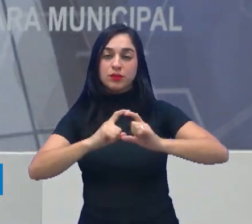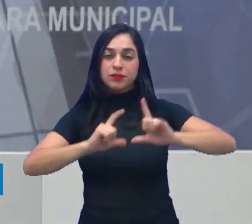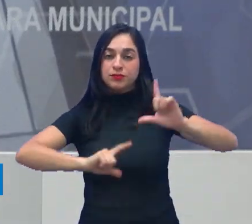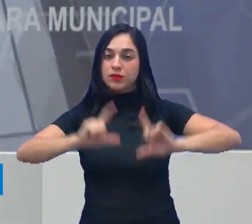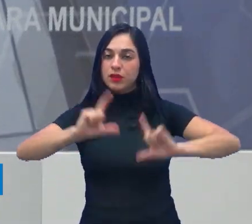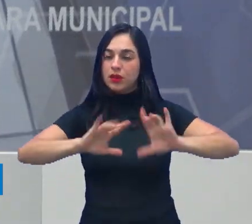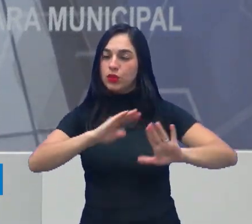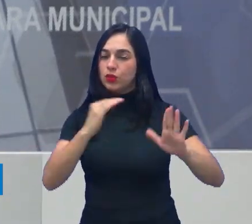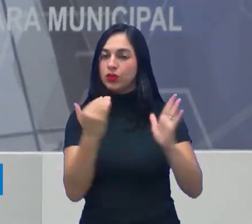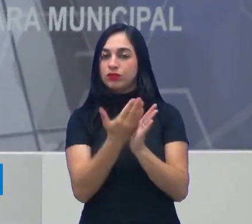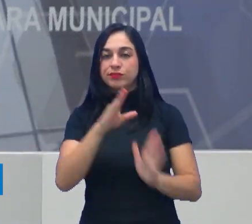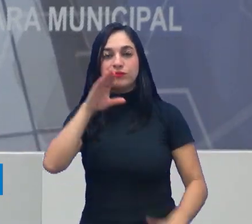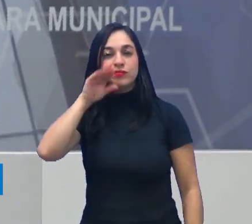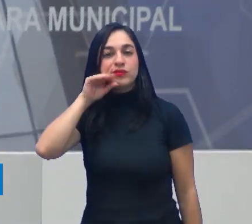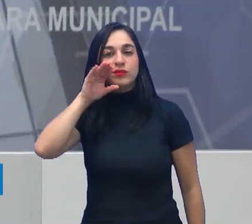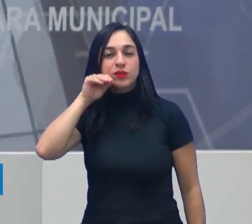servidores,